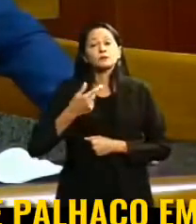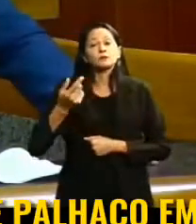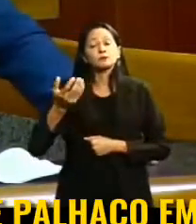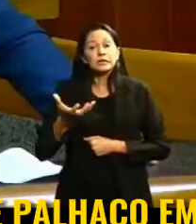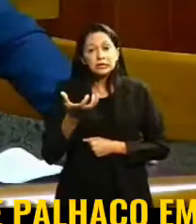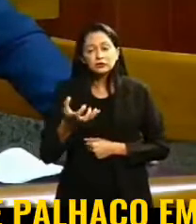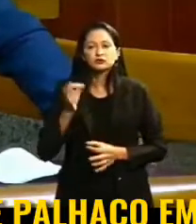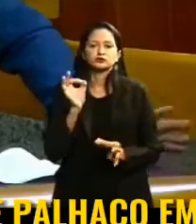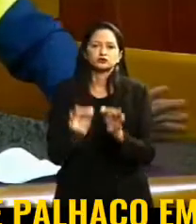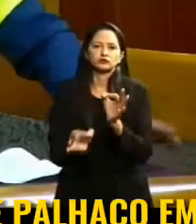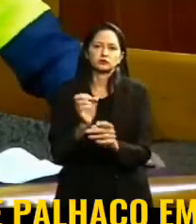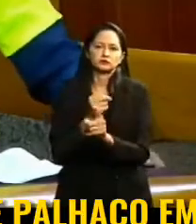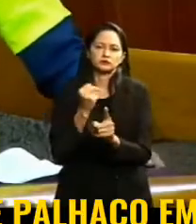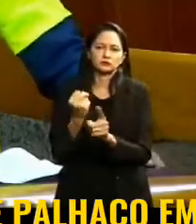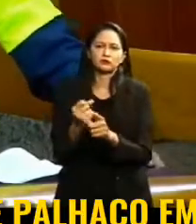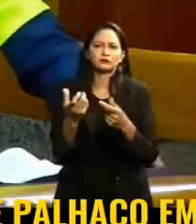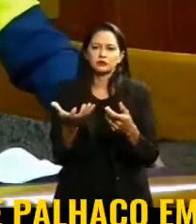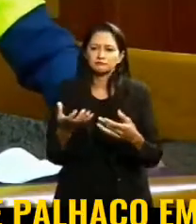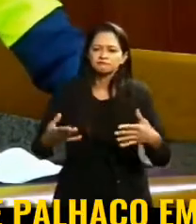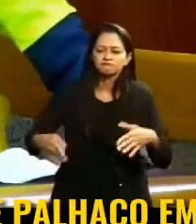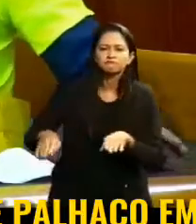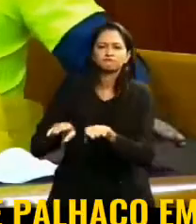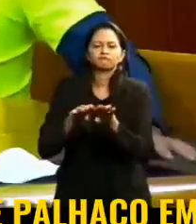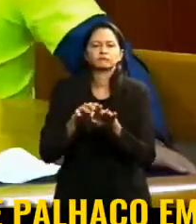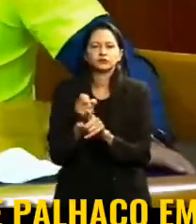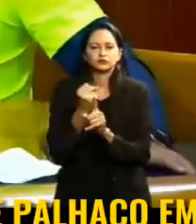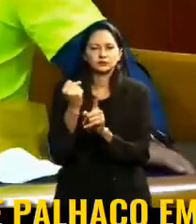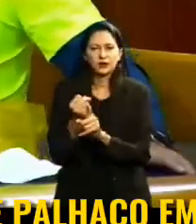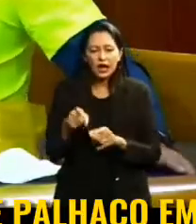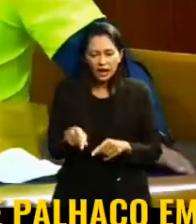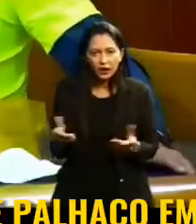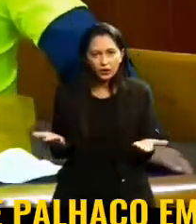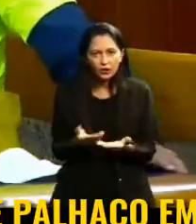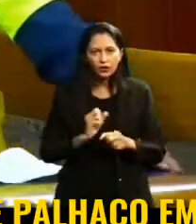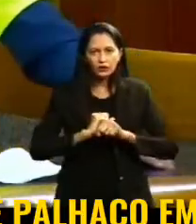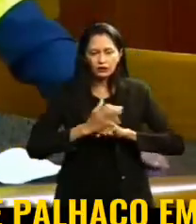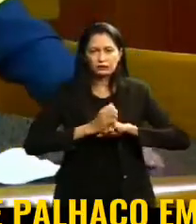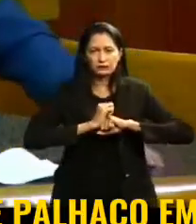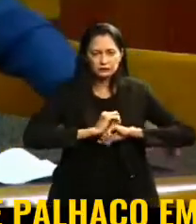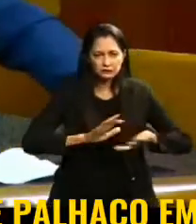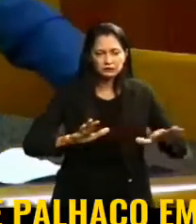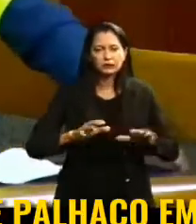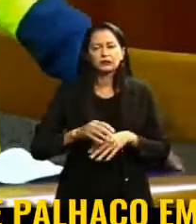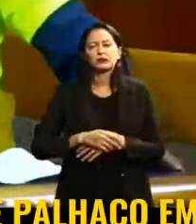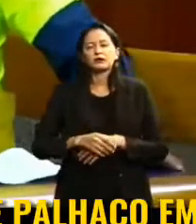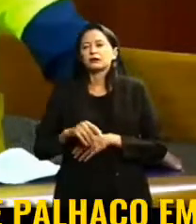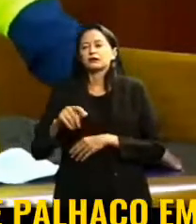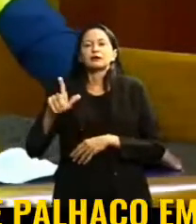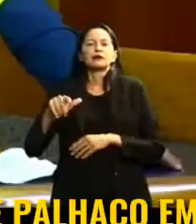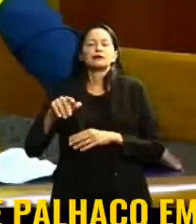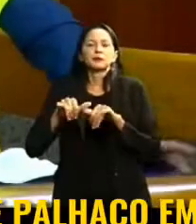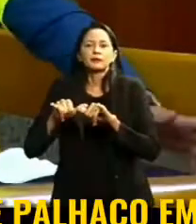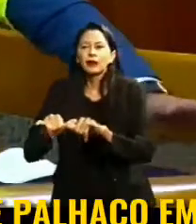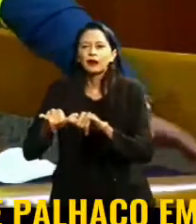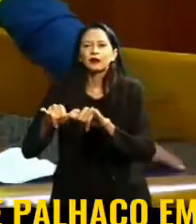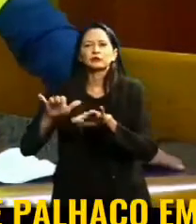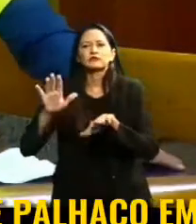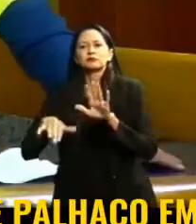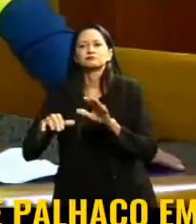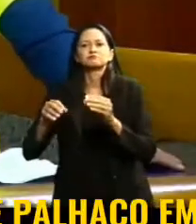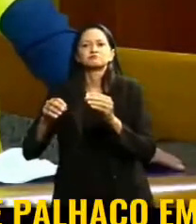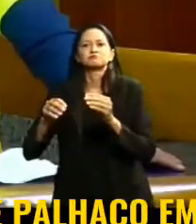social. Momento de pandemia, onde os comércios podem, no dia de amanhã está fechado, os